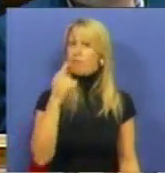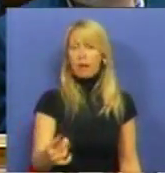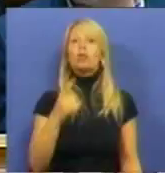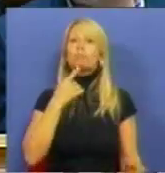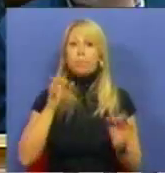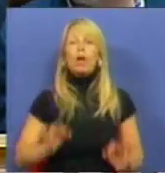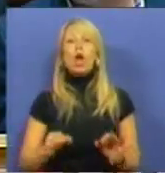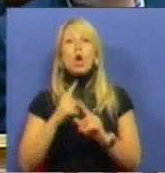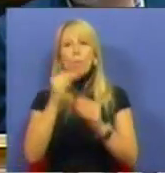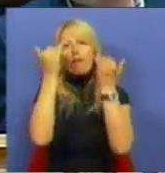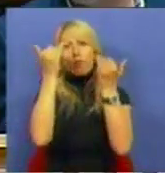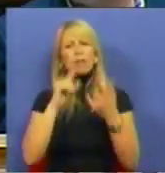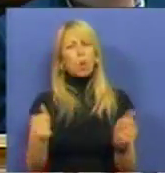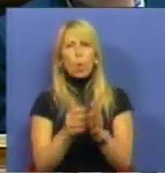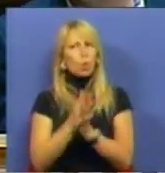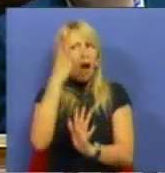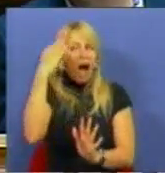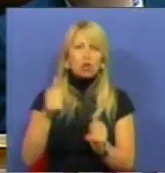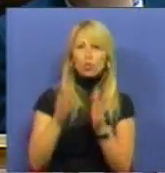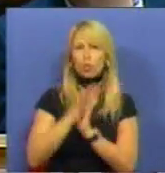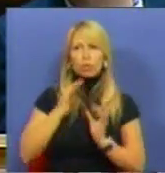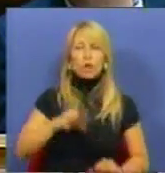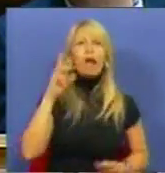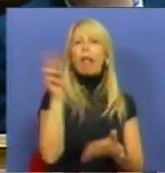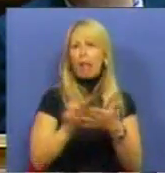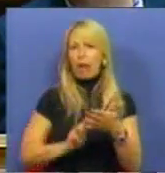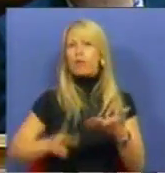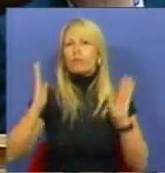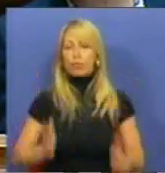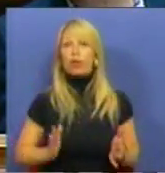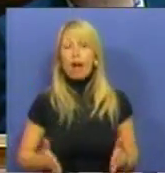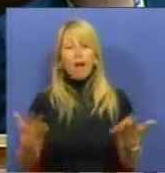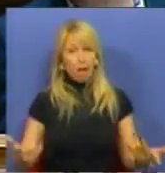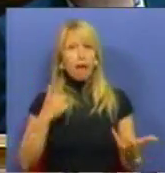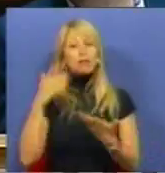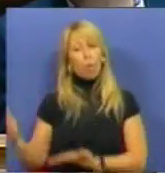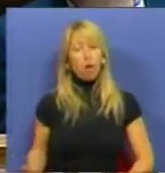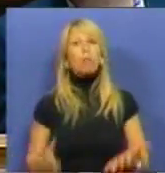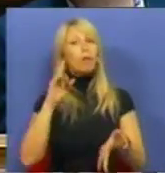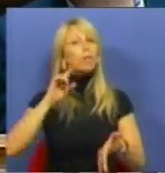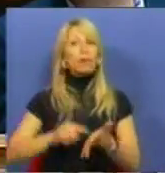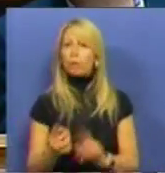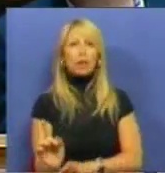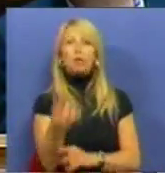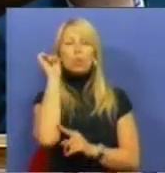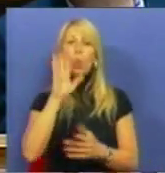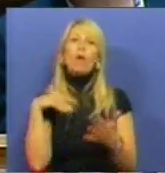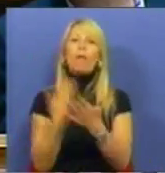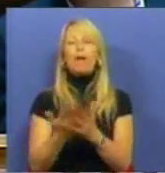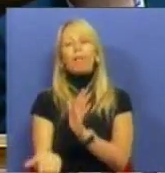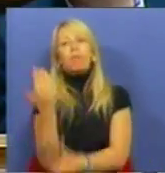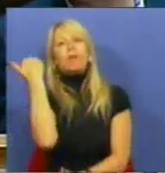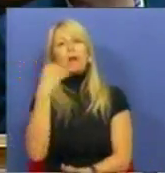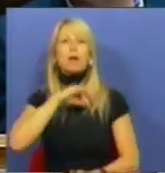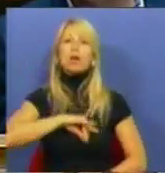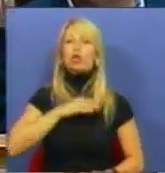devem ter lido. Este é o caminho que, do nosso ponto de vista, é fundamental e não é o caminho de cortar no subsídio de